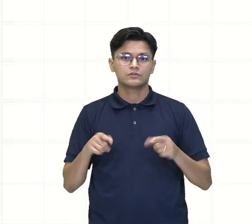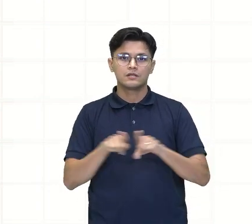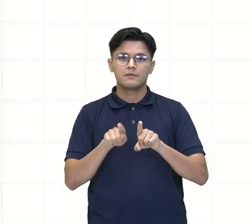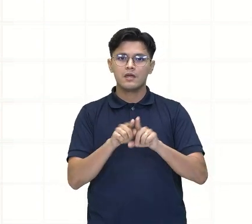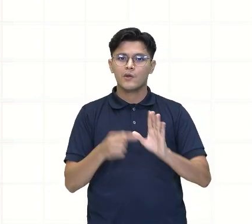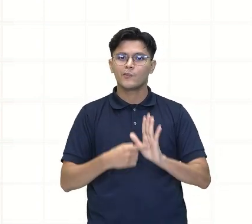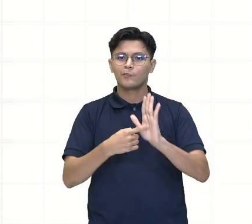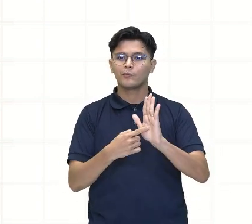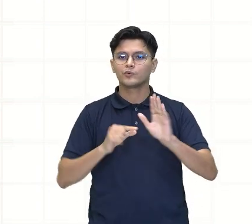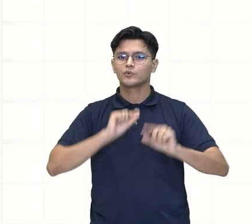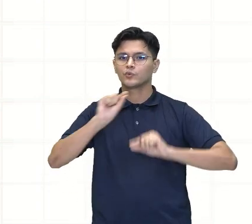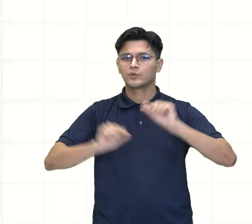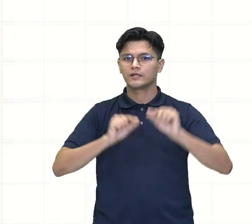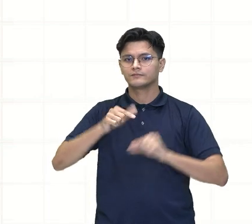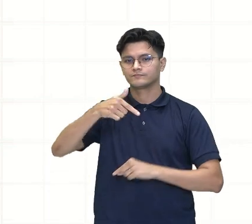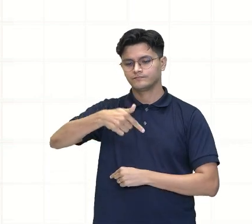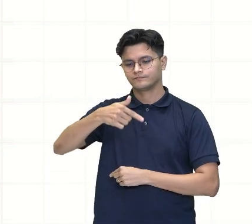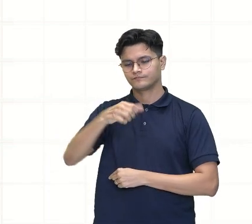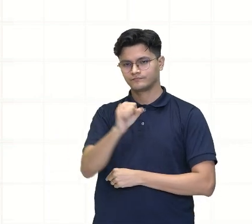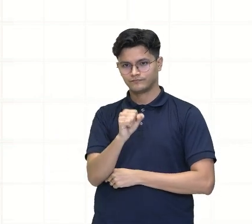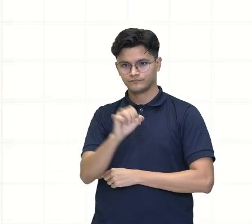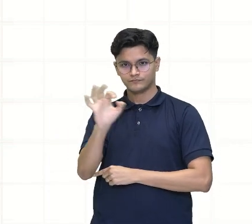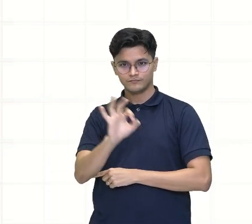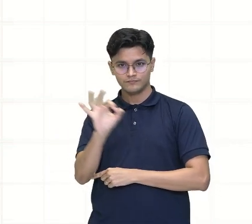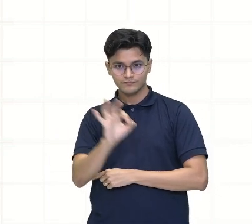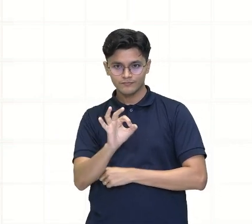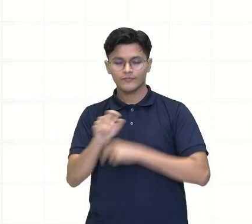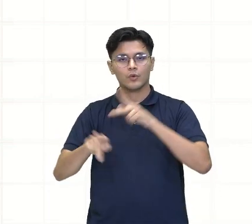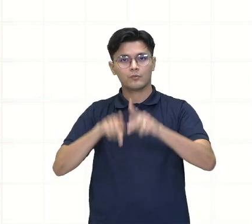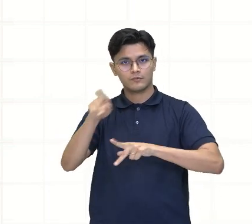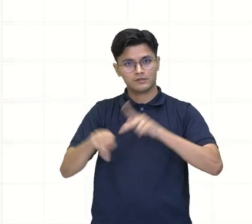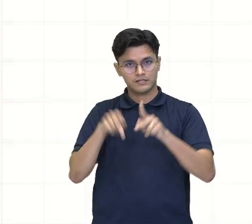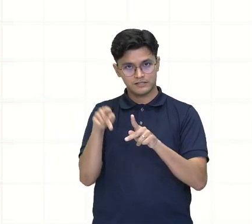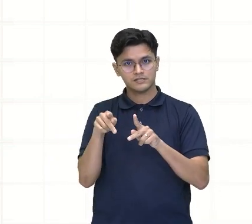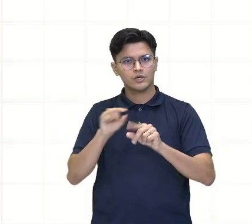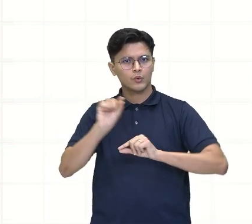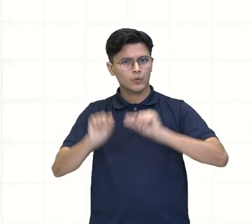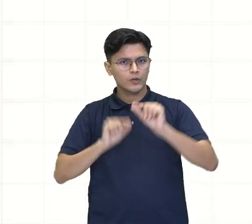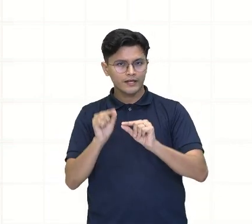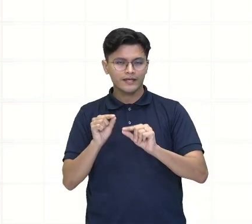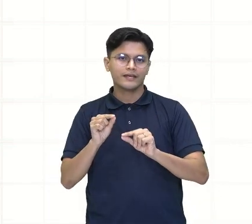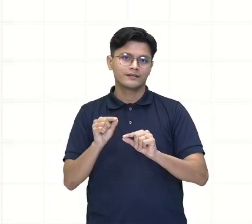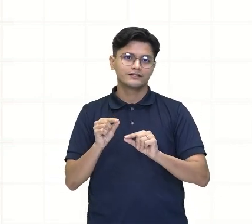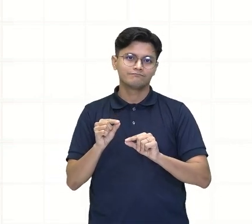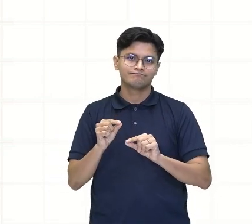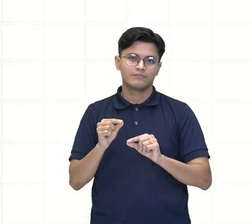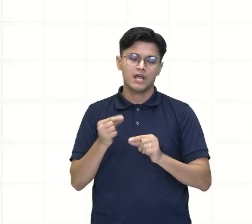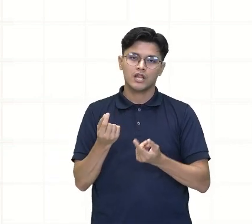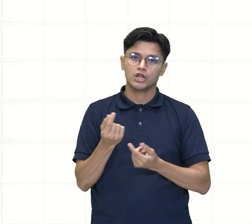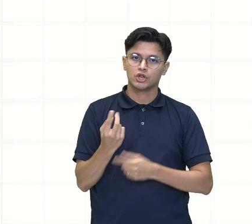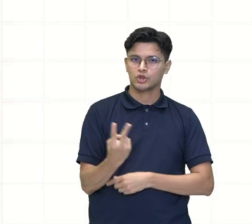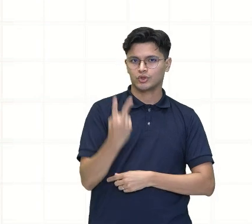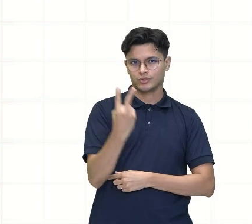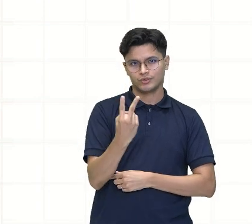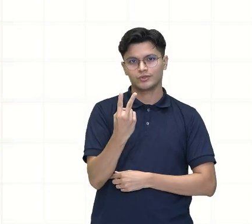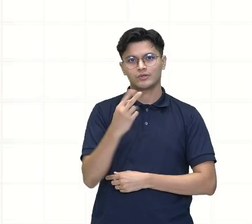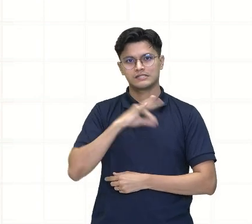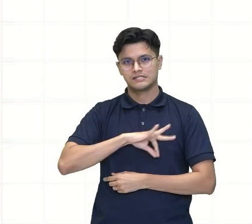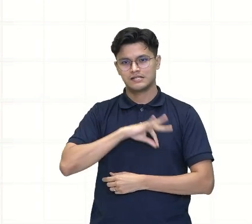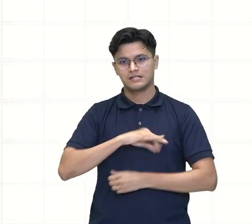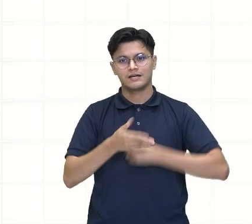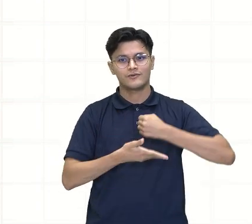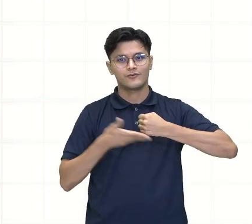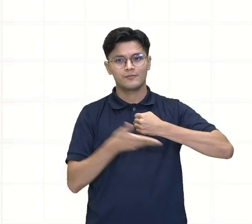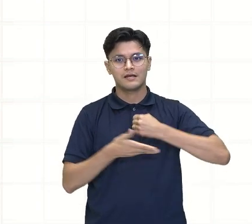população, ela recebe, olha, até 2 salários mínimos, tá bom? Lembrando que esses dados